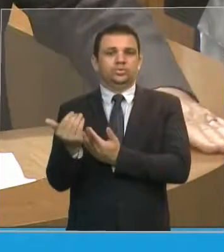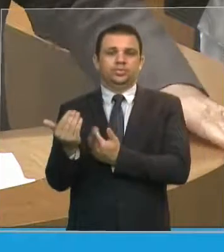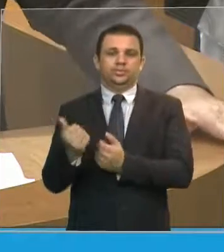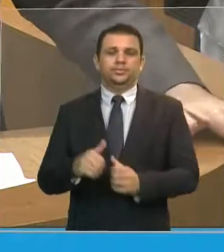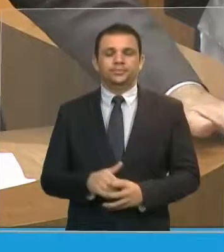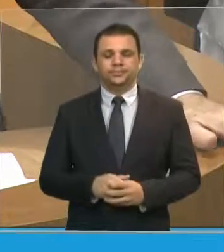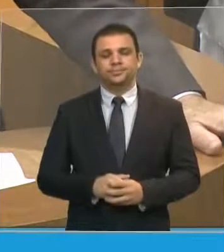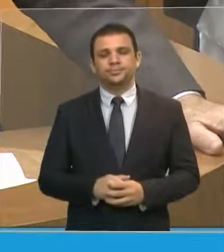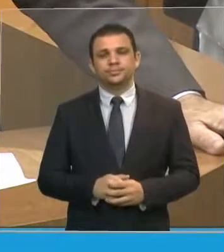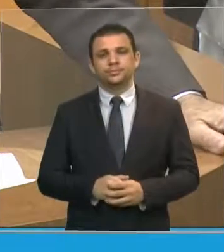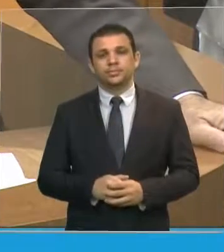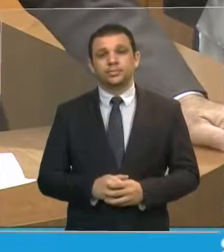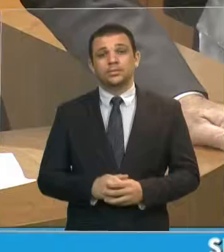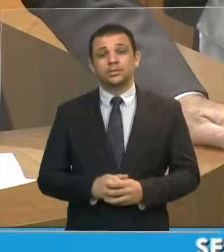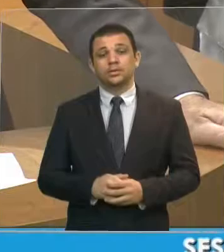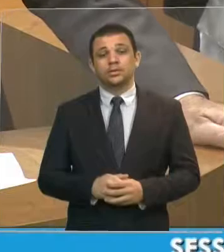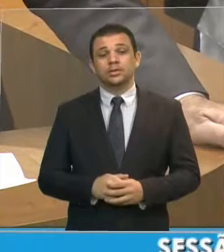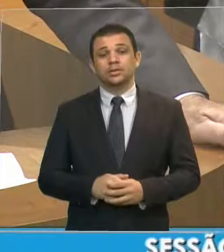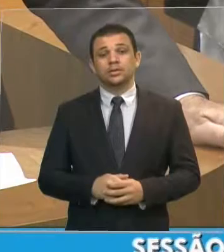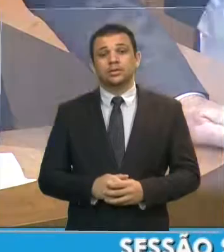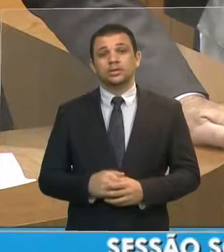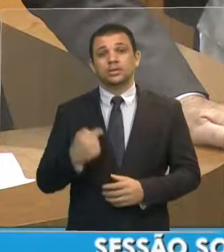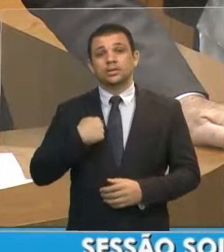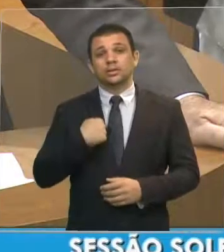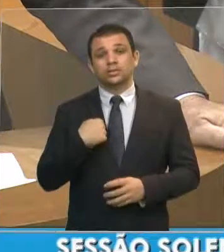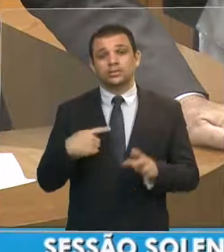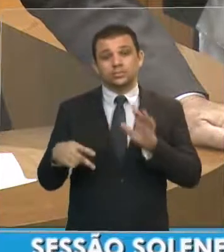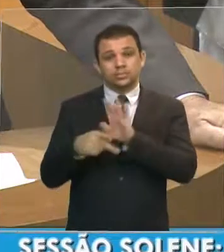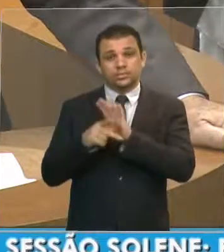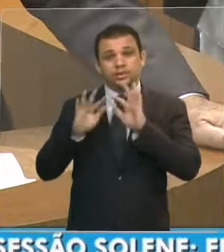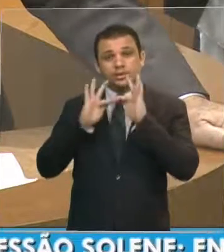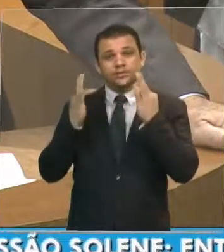membro de uma numerosa família